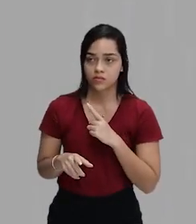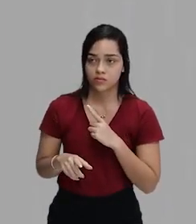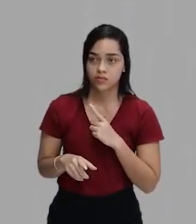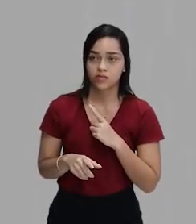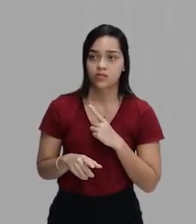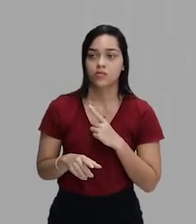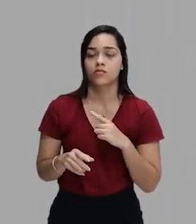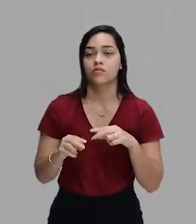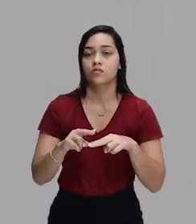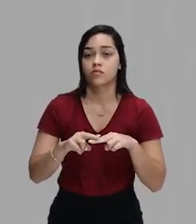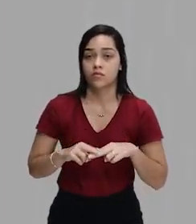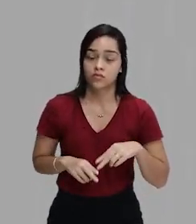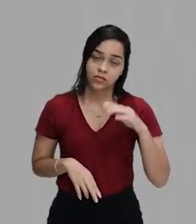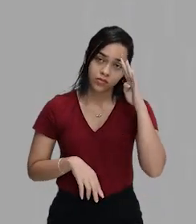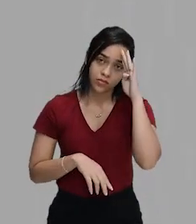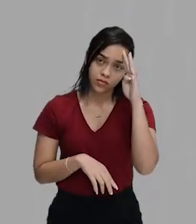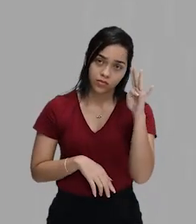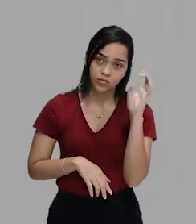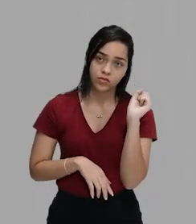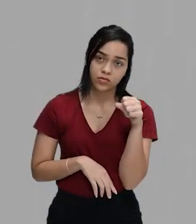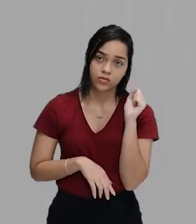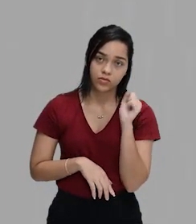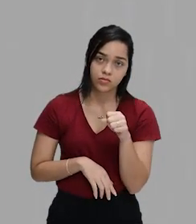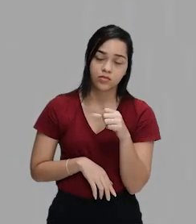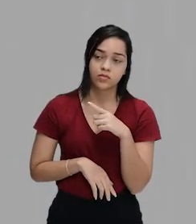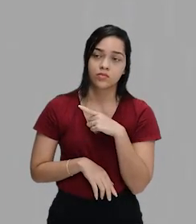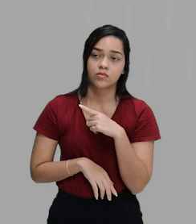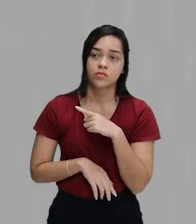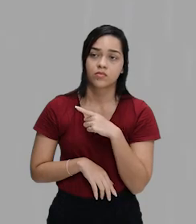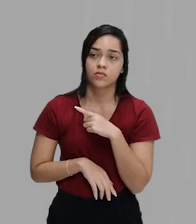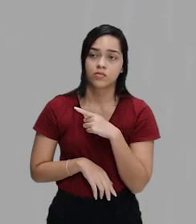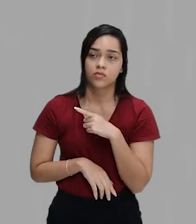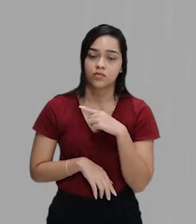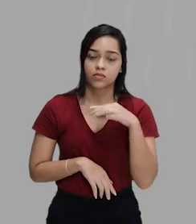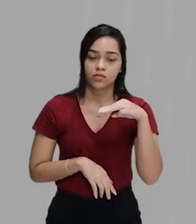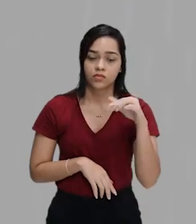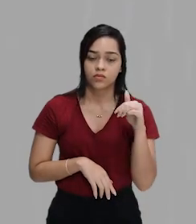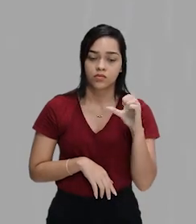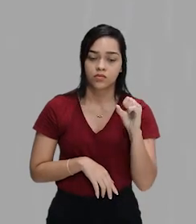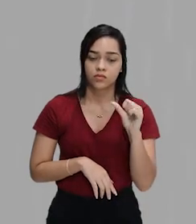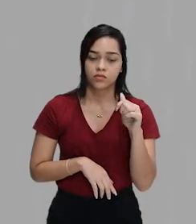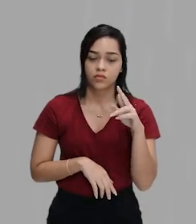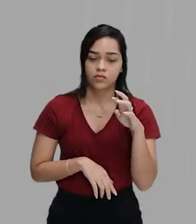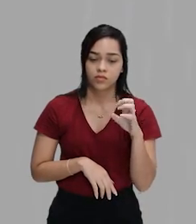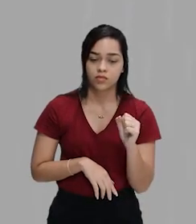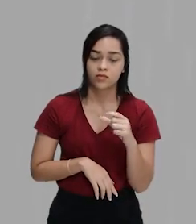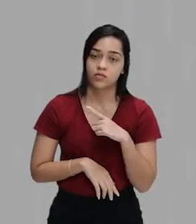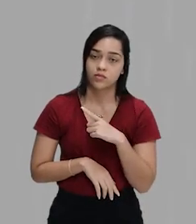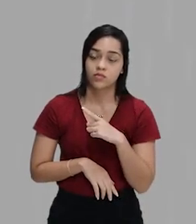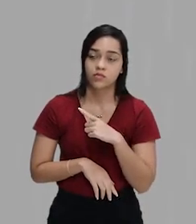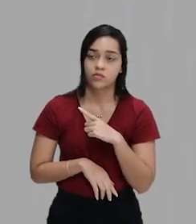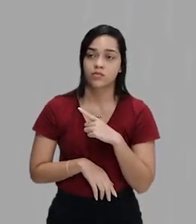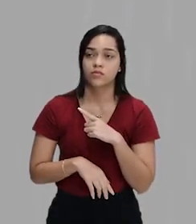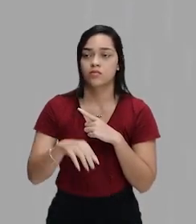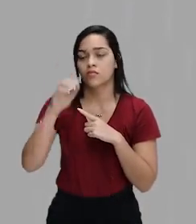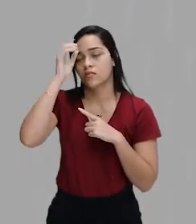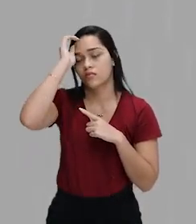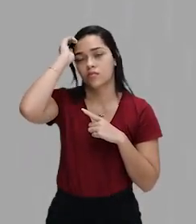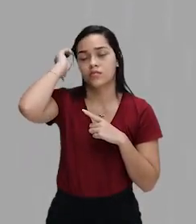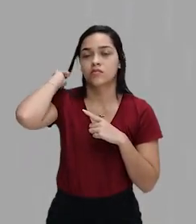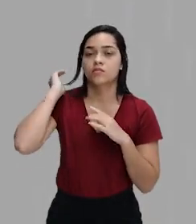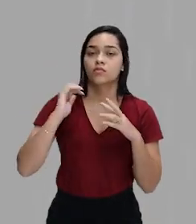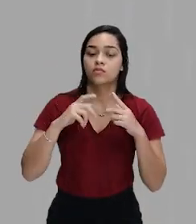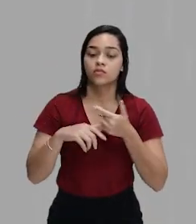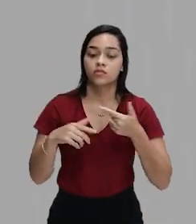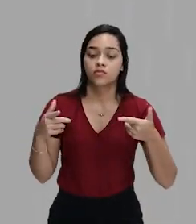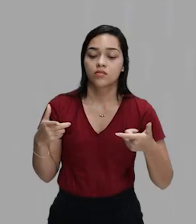por conta principalmente de massacres como o Holocausto, acima de tudo, durante